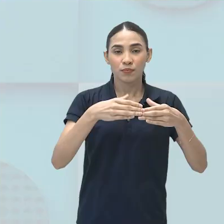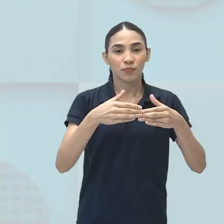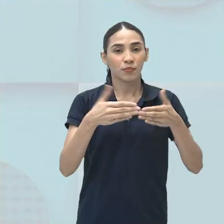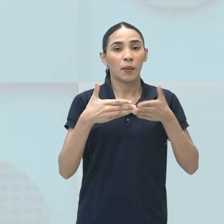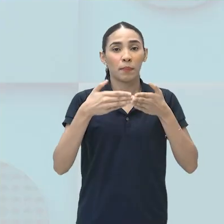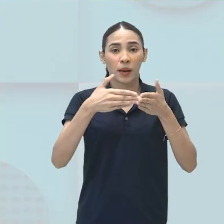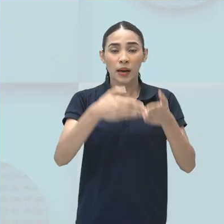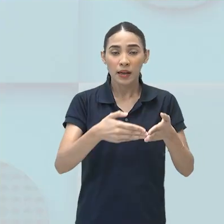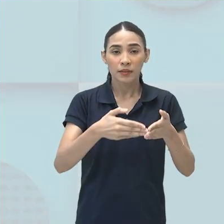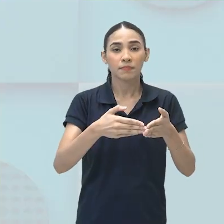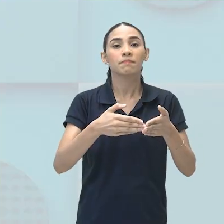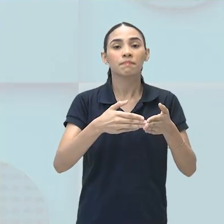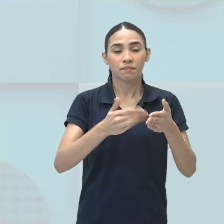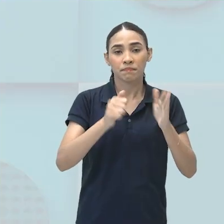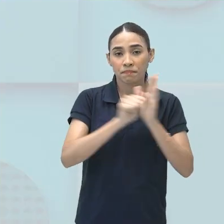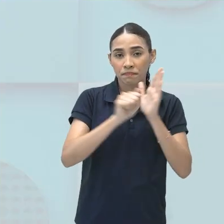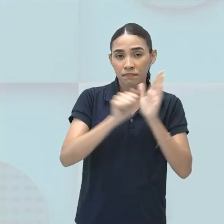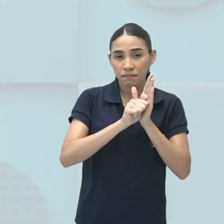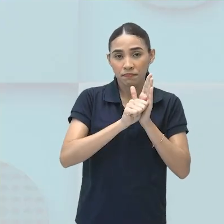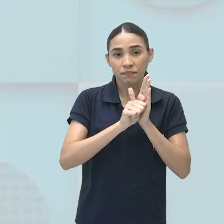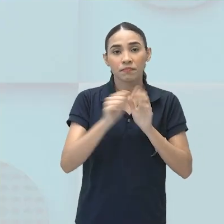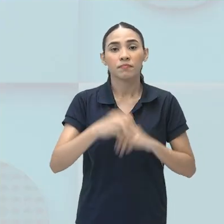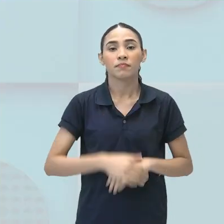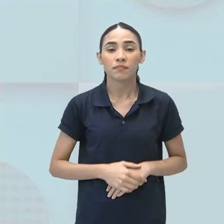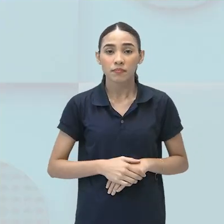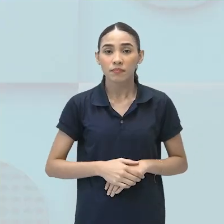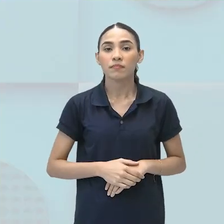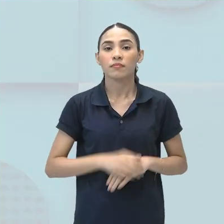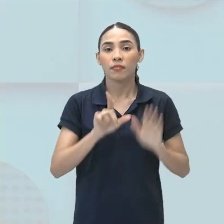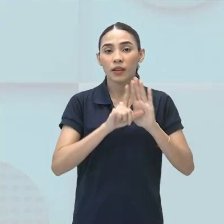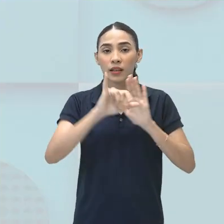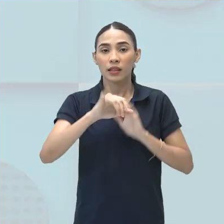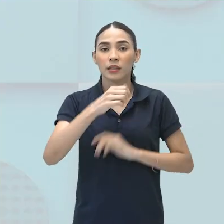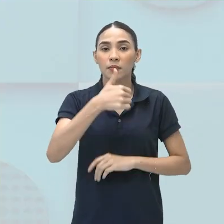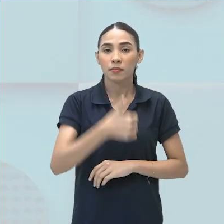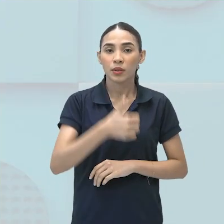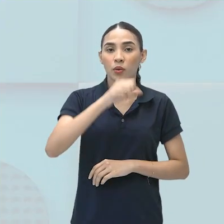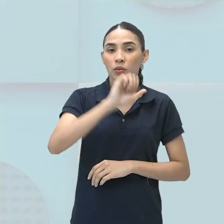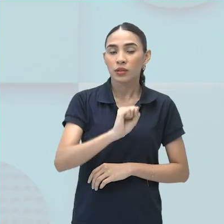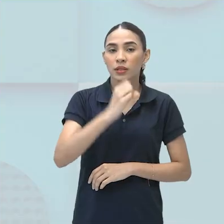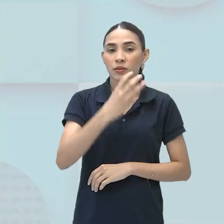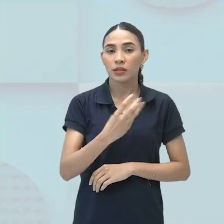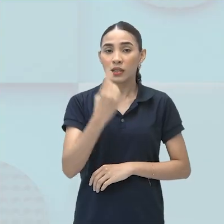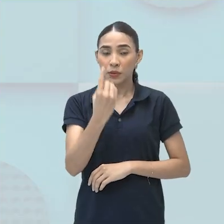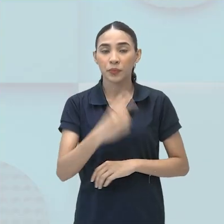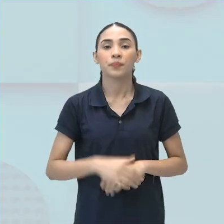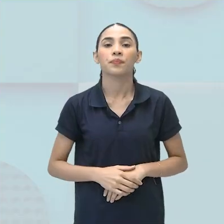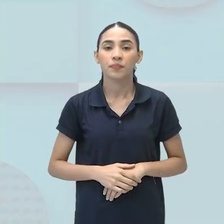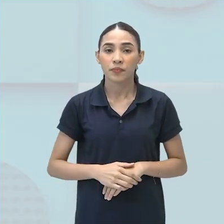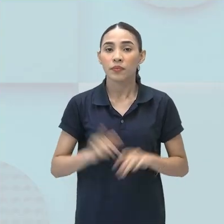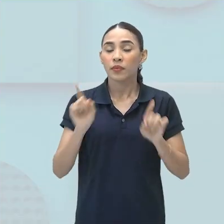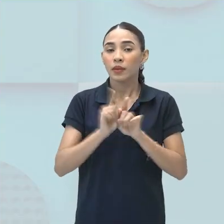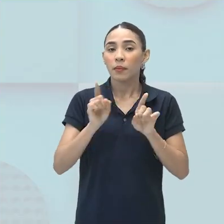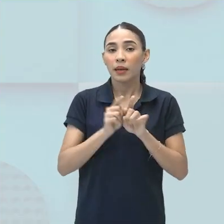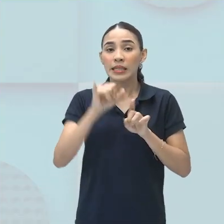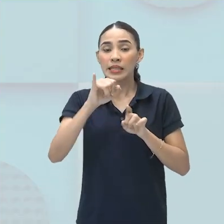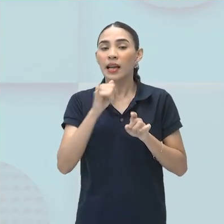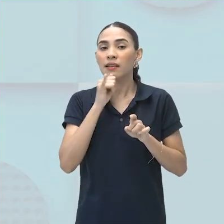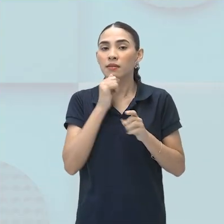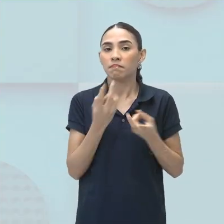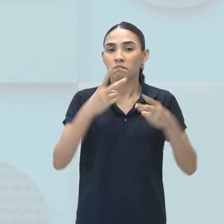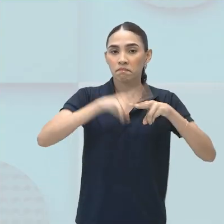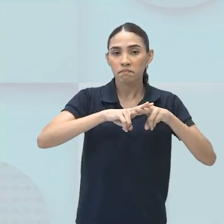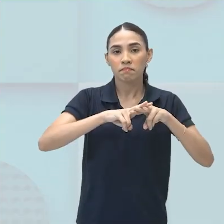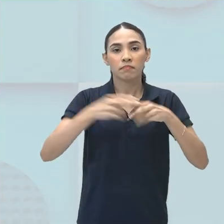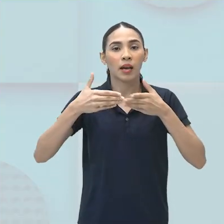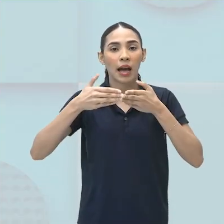navios apreendidos no tráfico ilícito. Pela lei de 1831, se a apreensão ocorresse